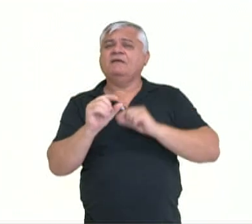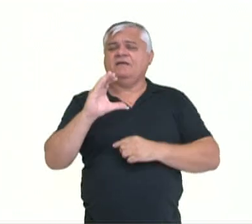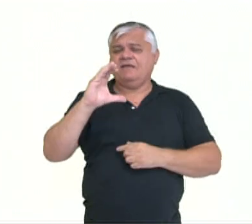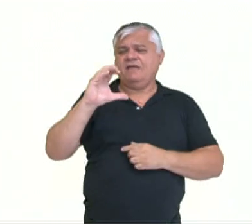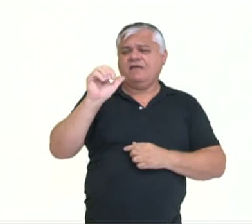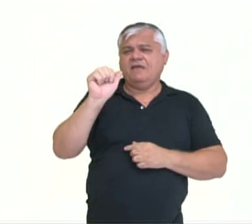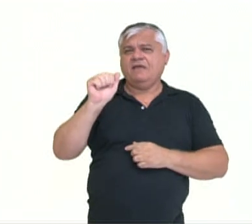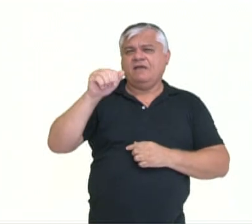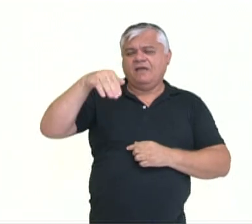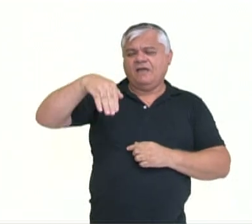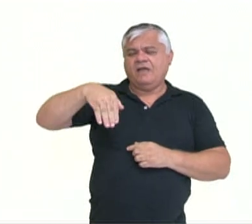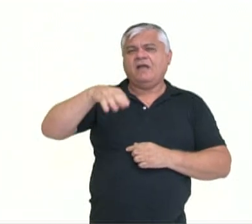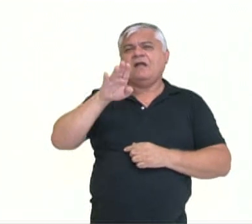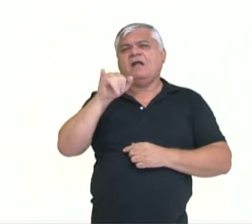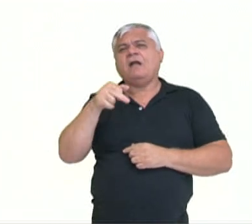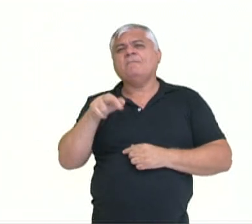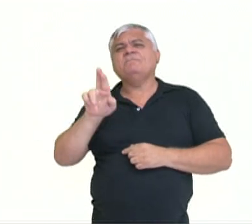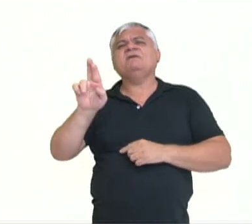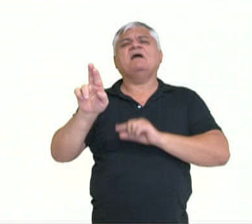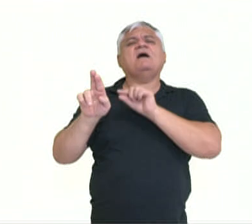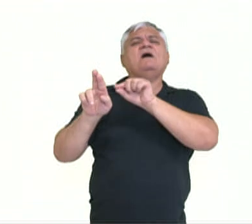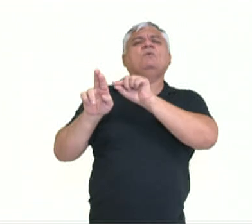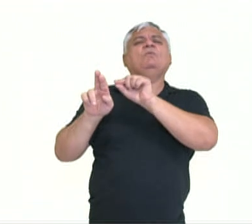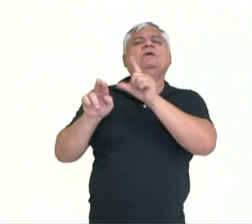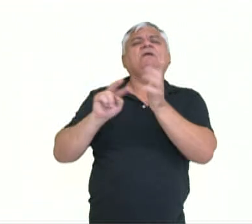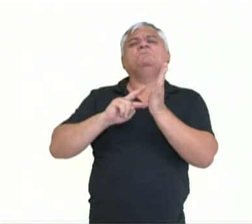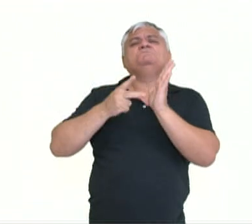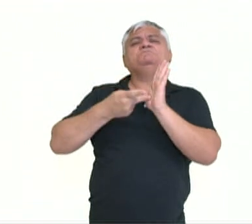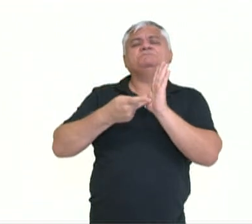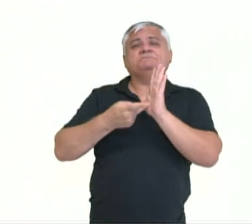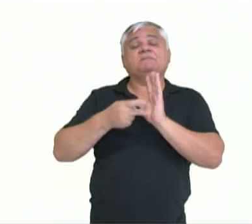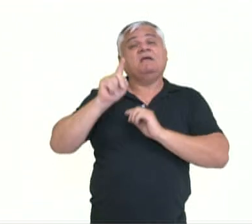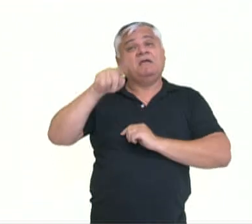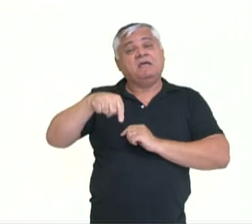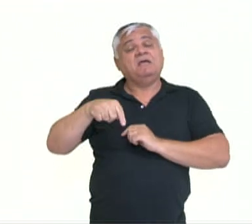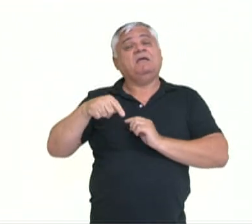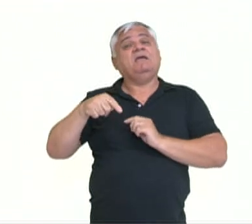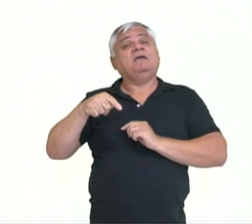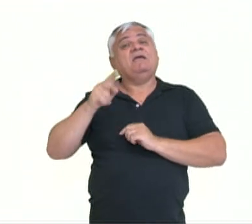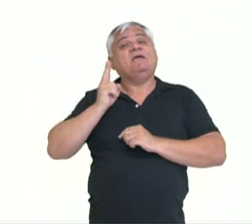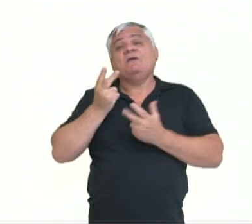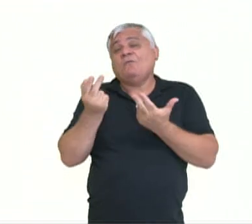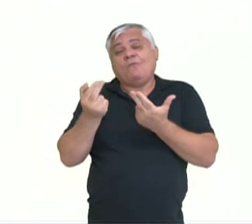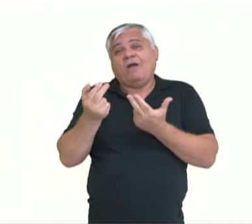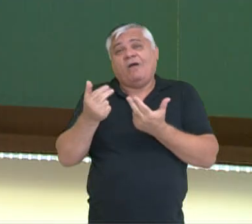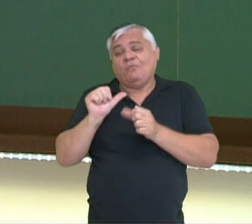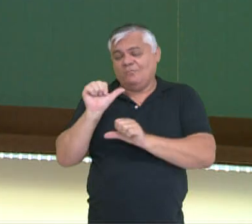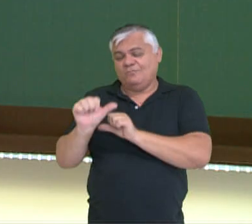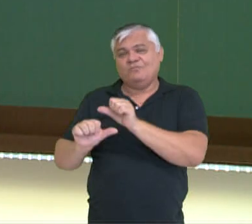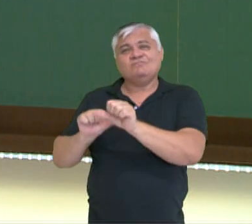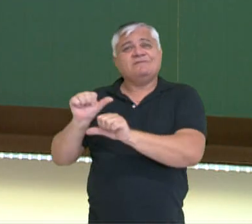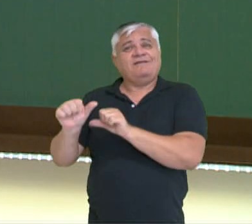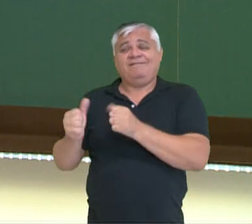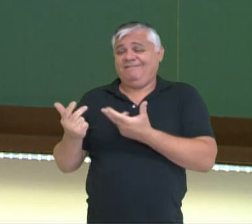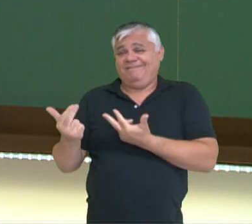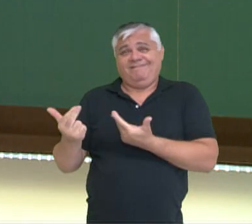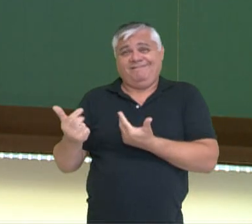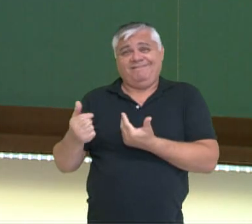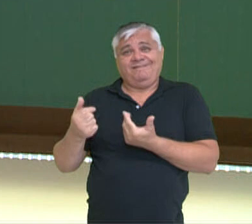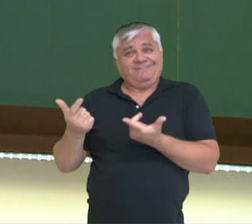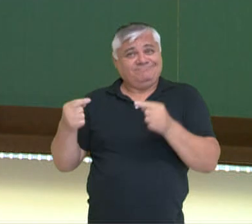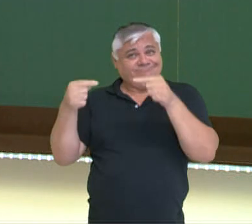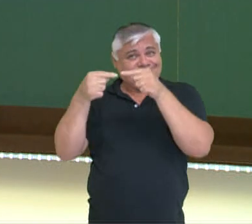o significado da palavra cambiar? Cambiar é o mesmo que mudar e nada mais.